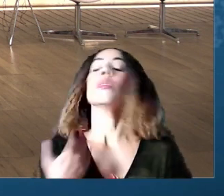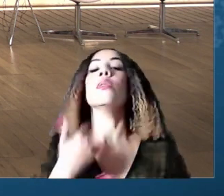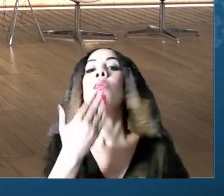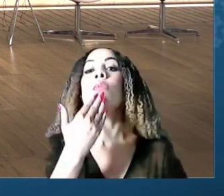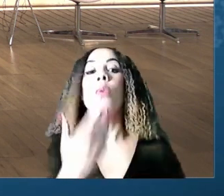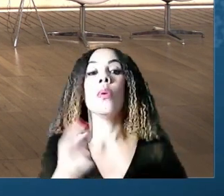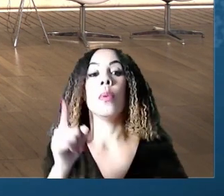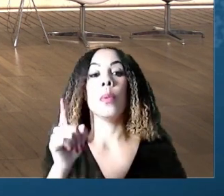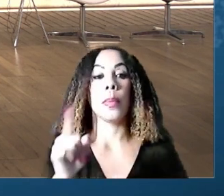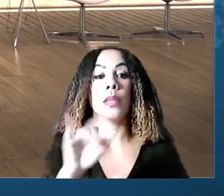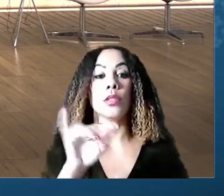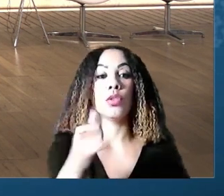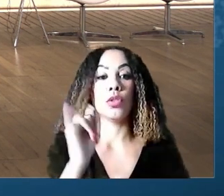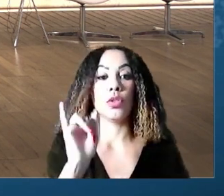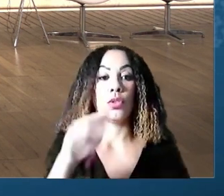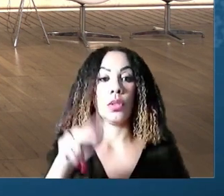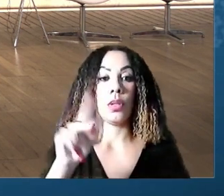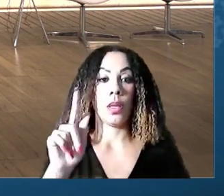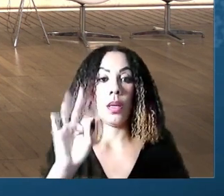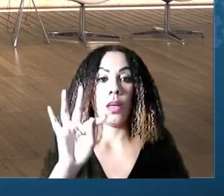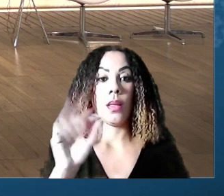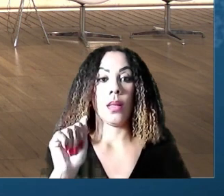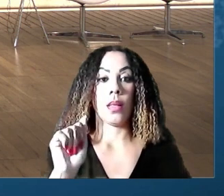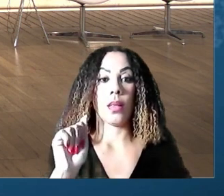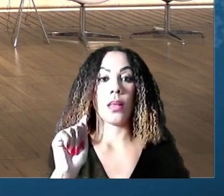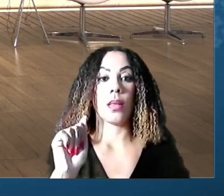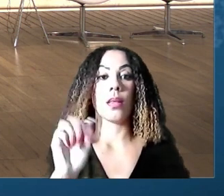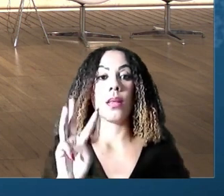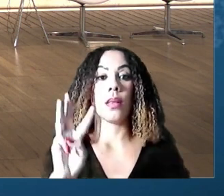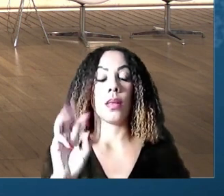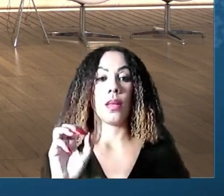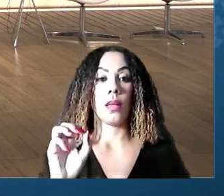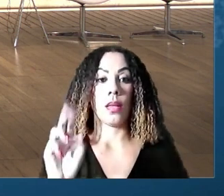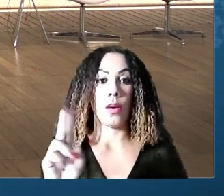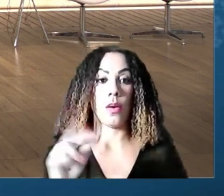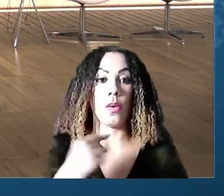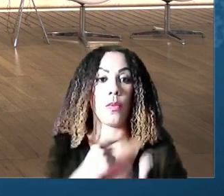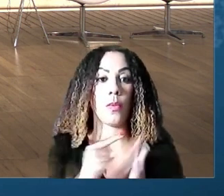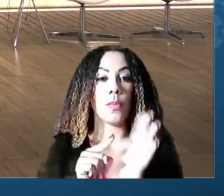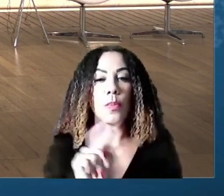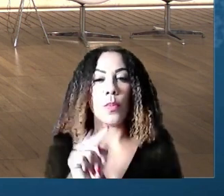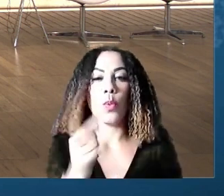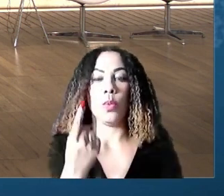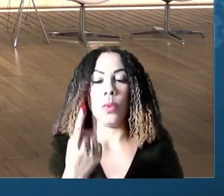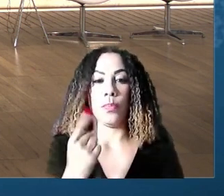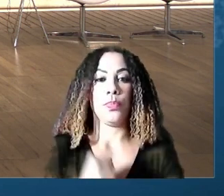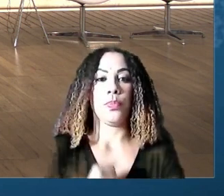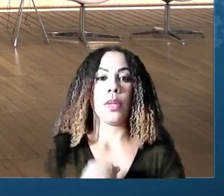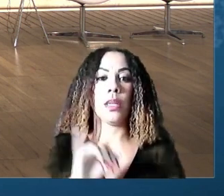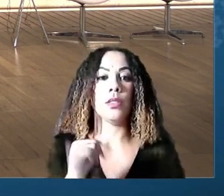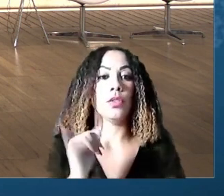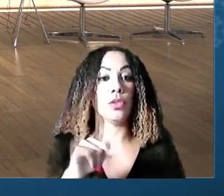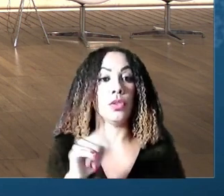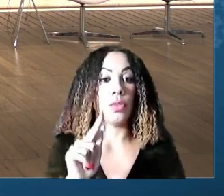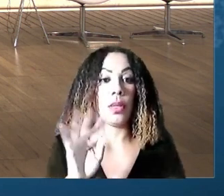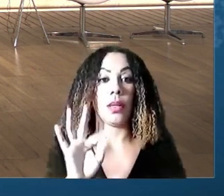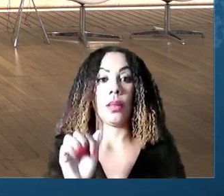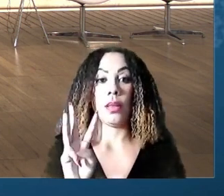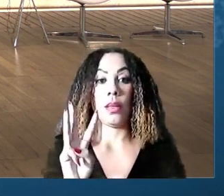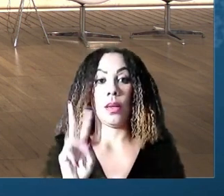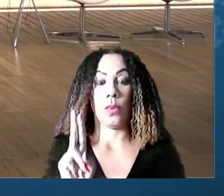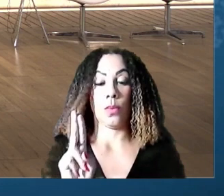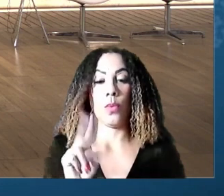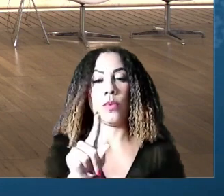Jintal? Vou fazer uma pergunta ao Jintal. Jintal, então, O exemplo que você nos